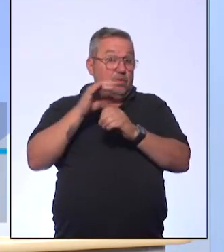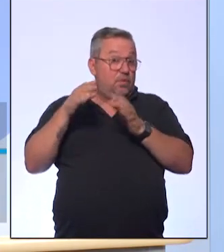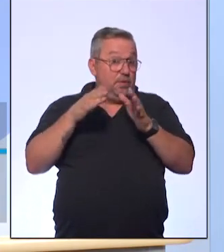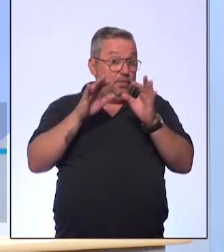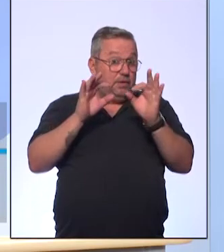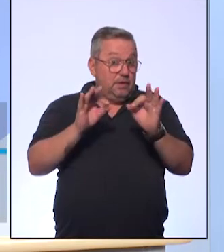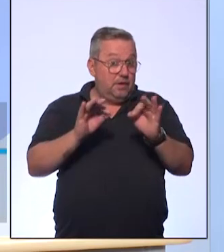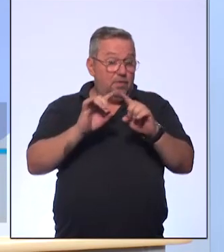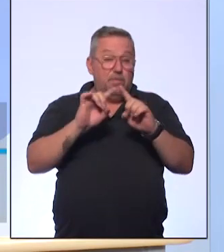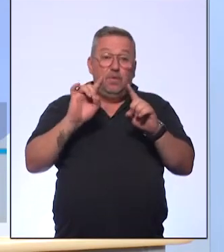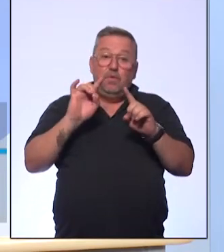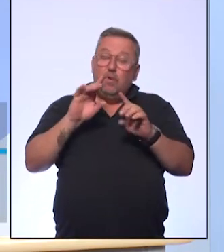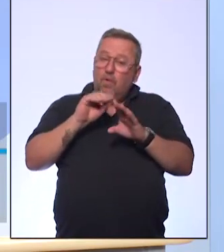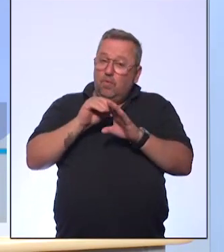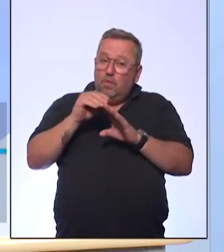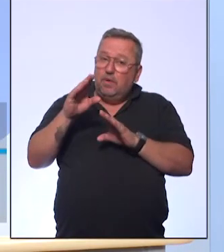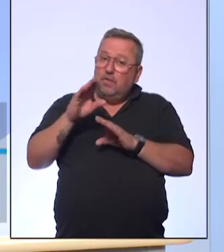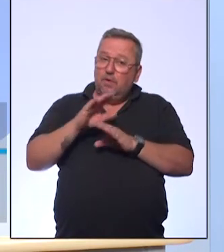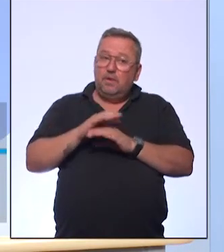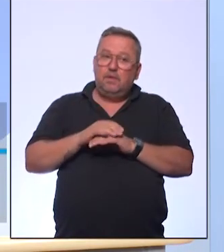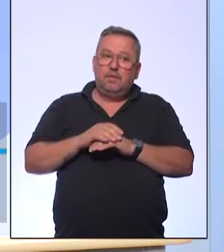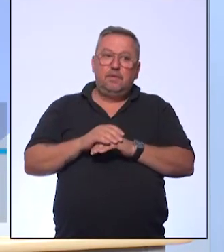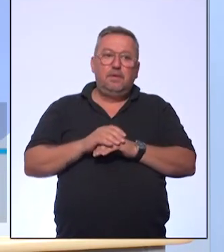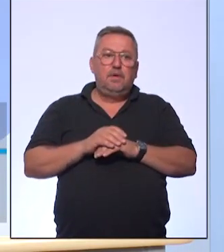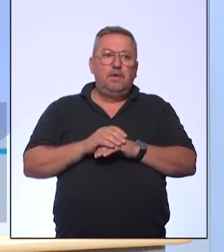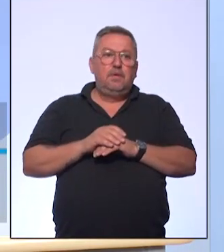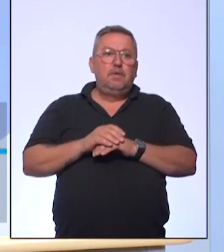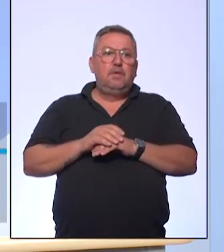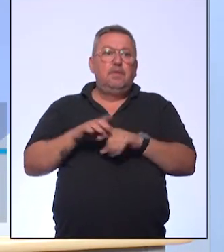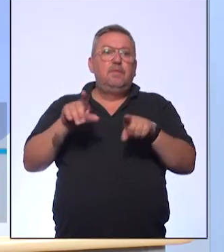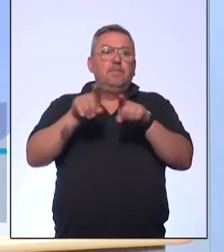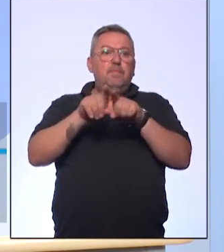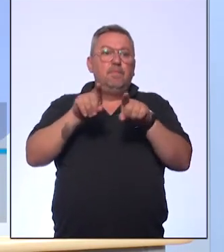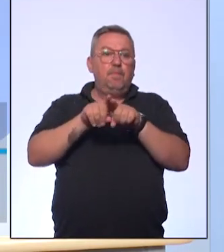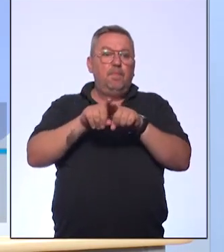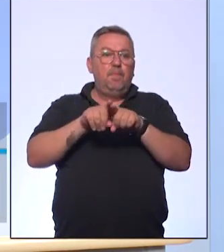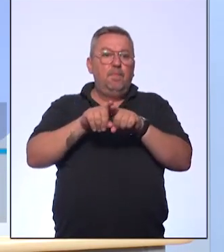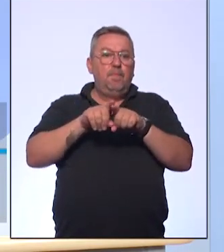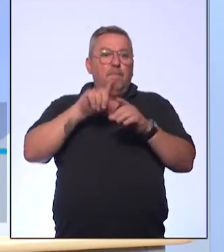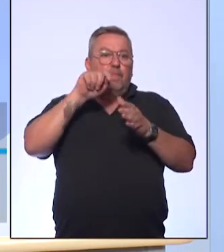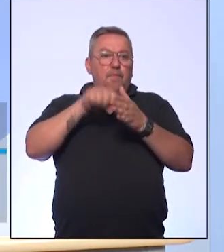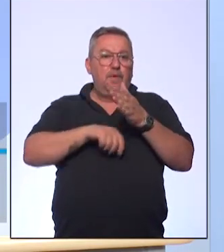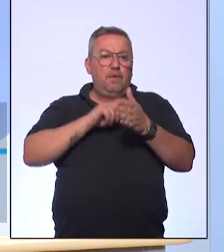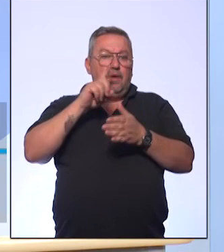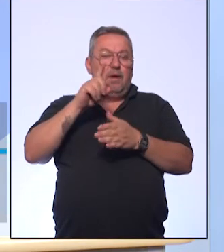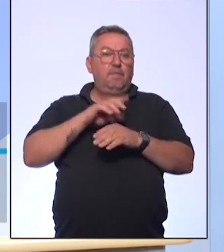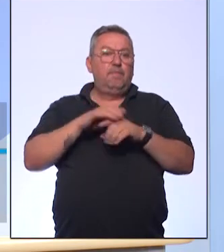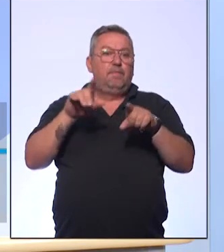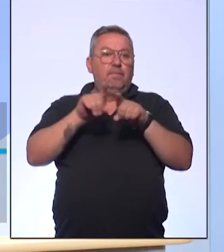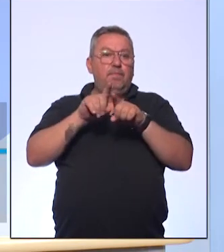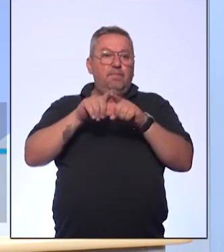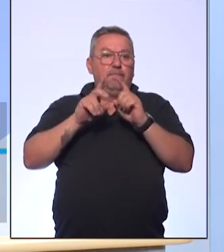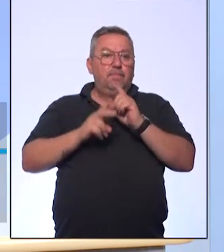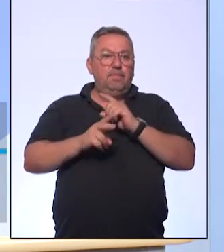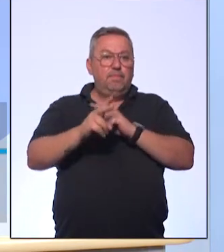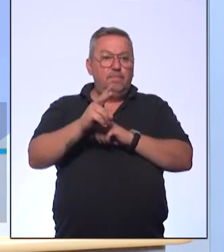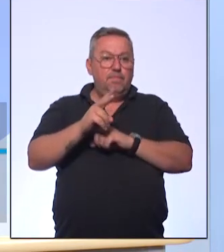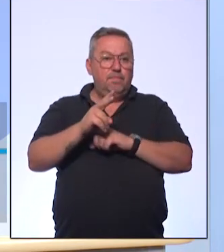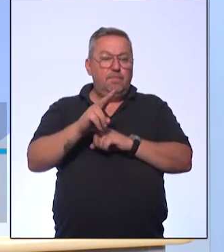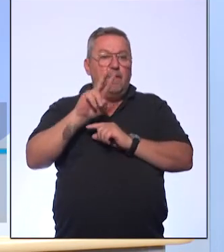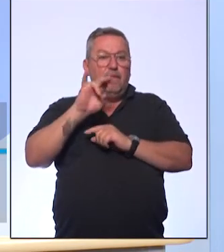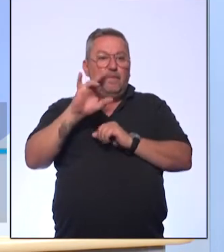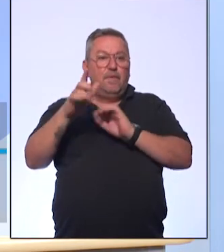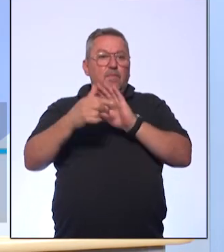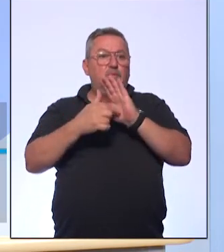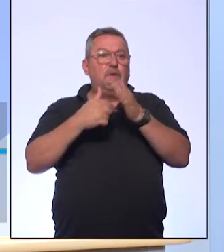isso, lógico. Estou dando uma dica, né? Aqui, aproveitem, registrem lá. E, continuando aí, vai